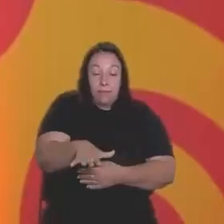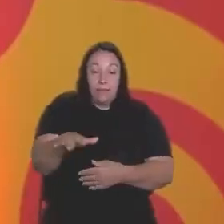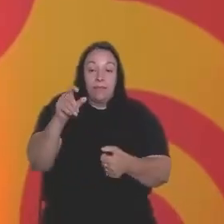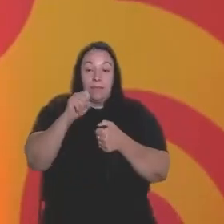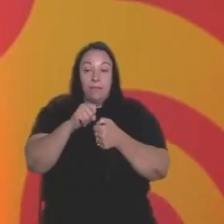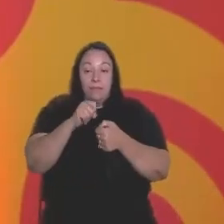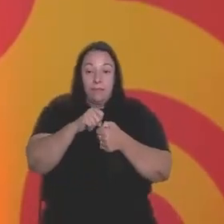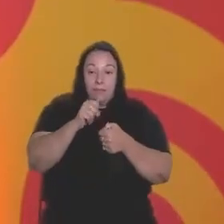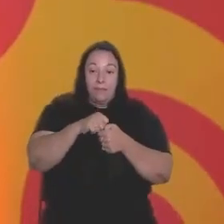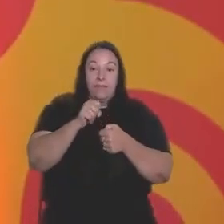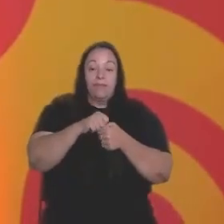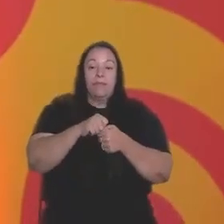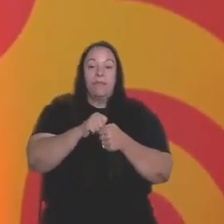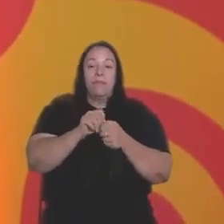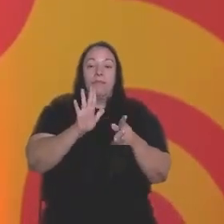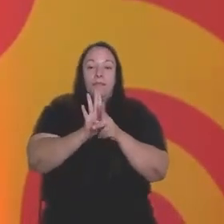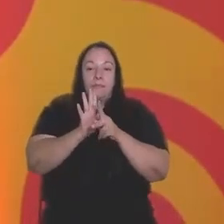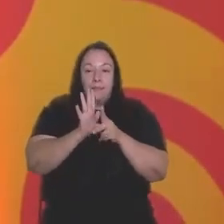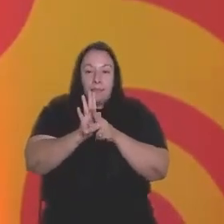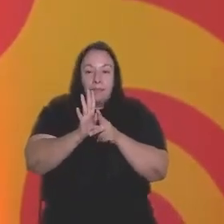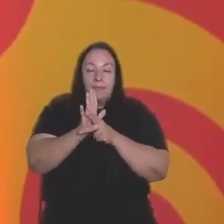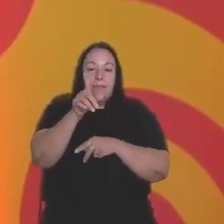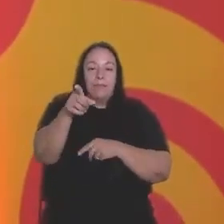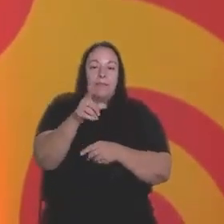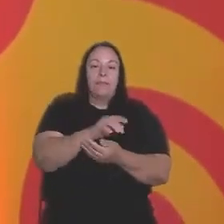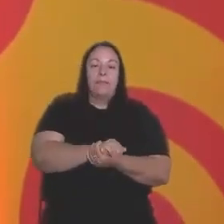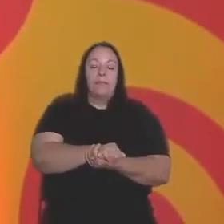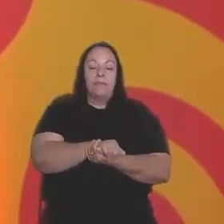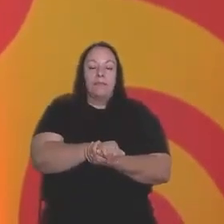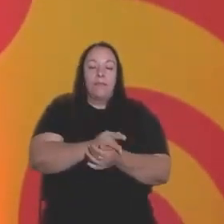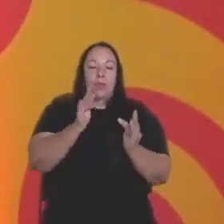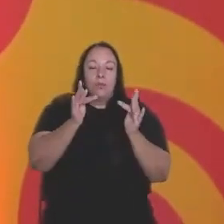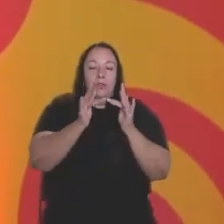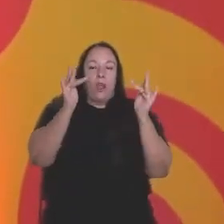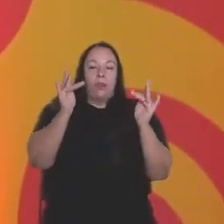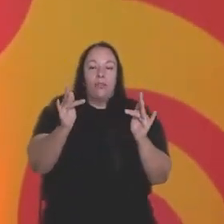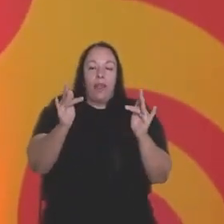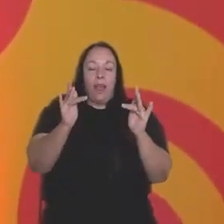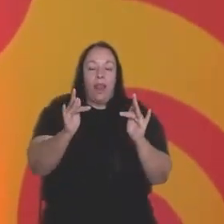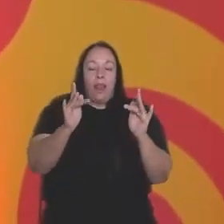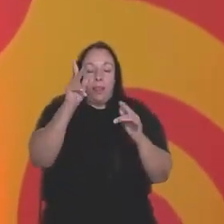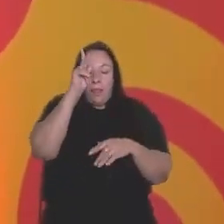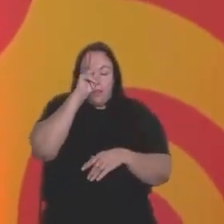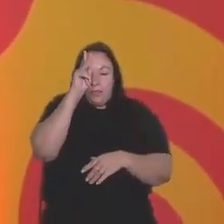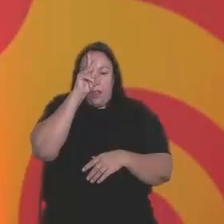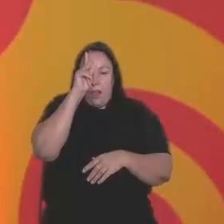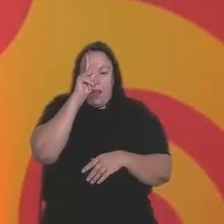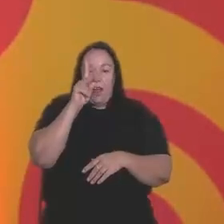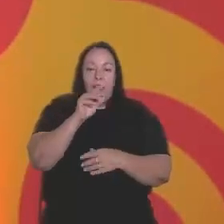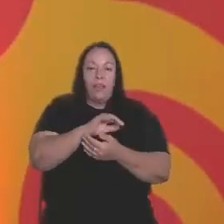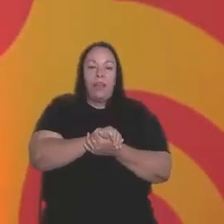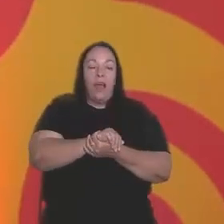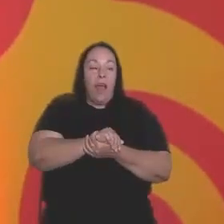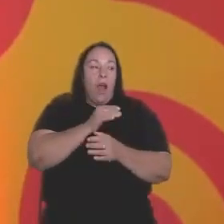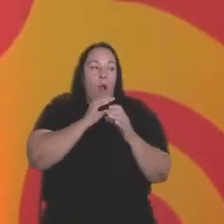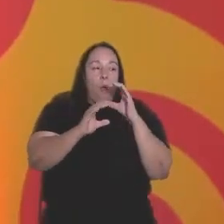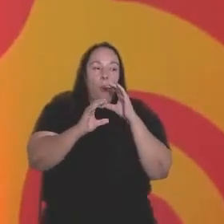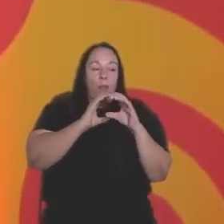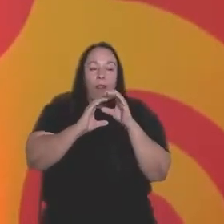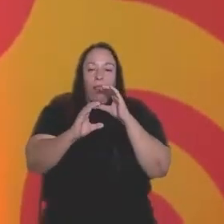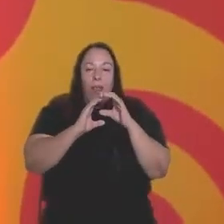criar essa propriedade dela ali, né, e dar o toque dela na história, entender como é que ela vai se